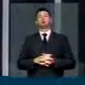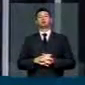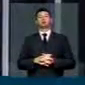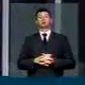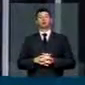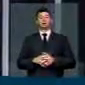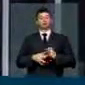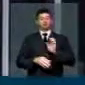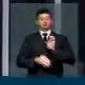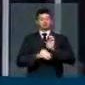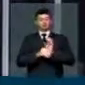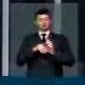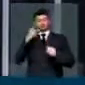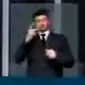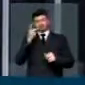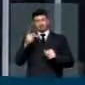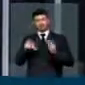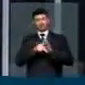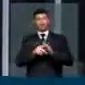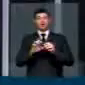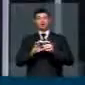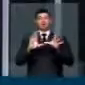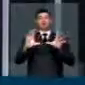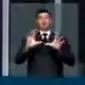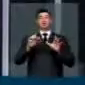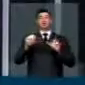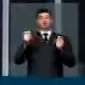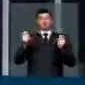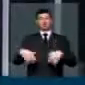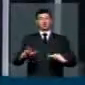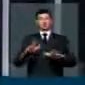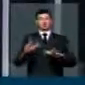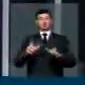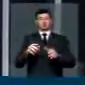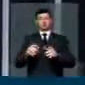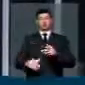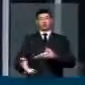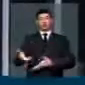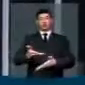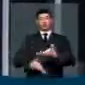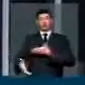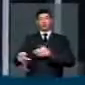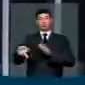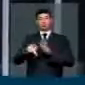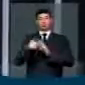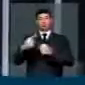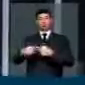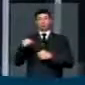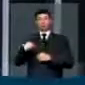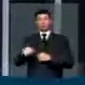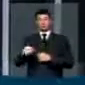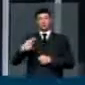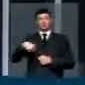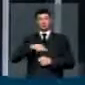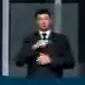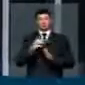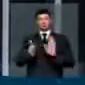das emendas que tratam sobre a dispensa das contrapartidas para os municípios. Nós